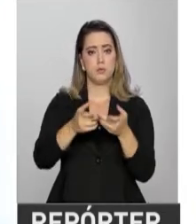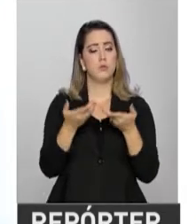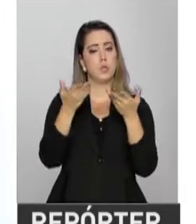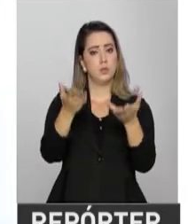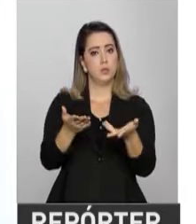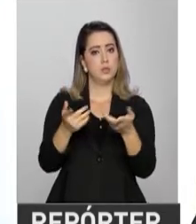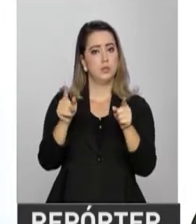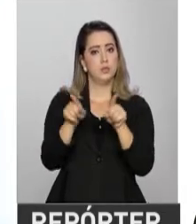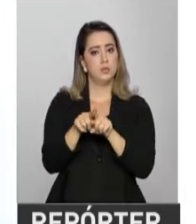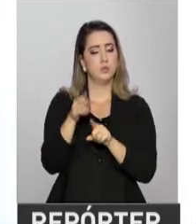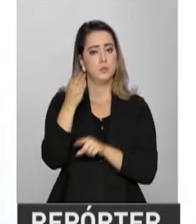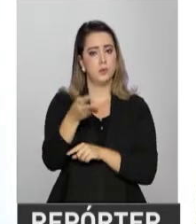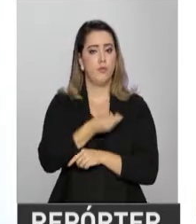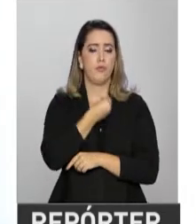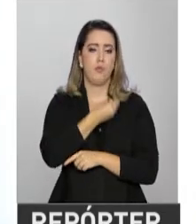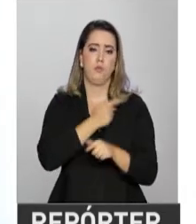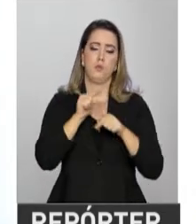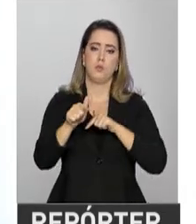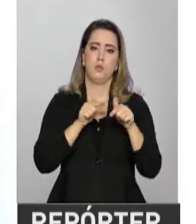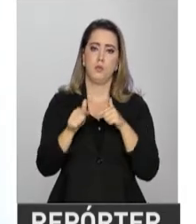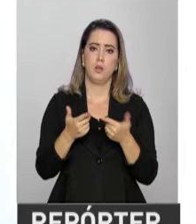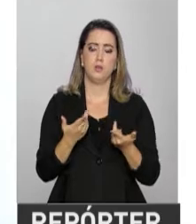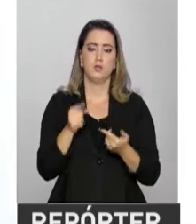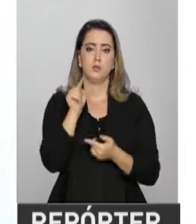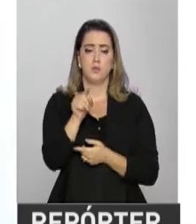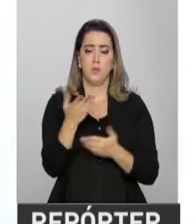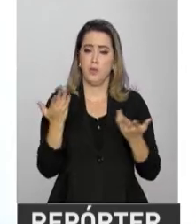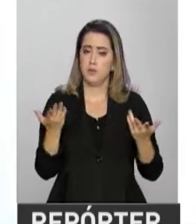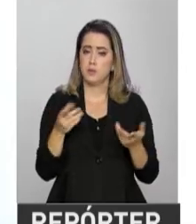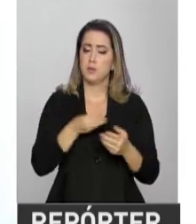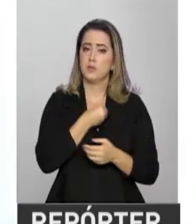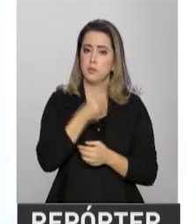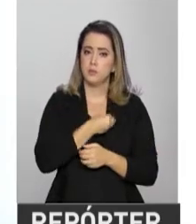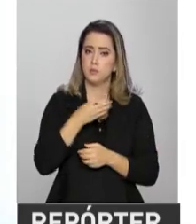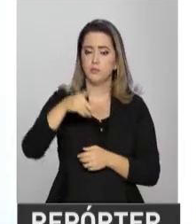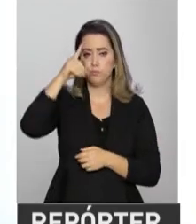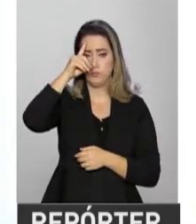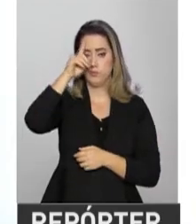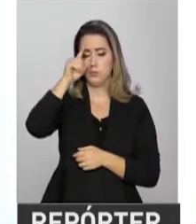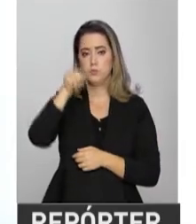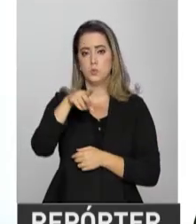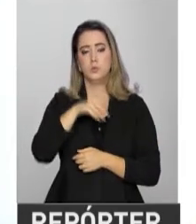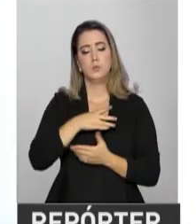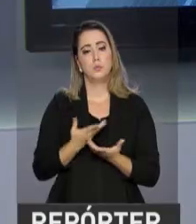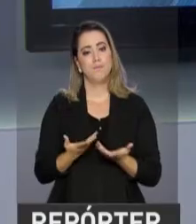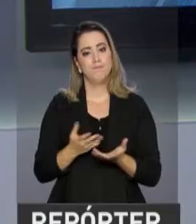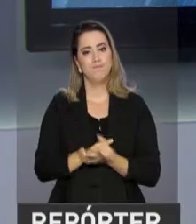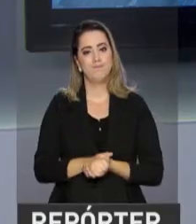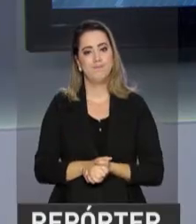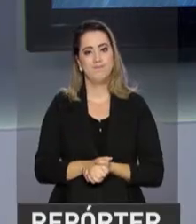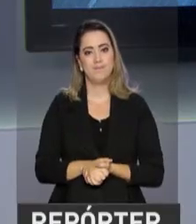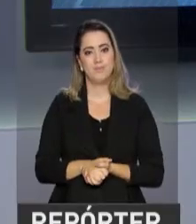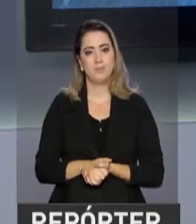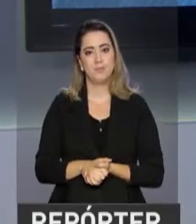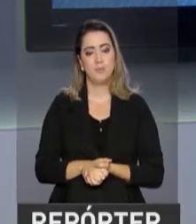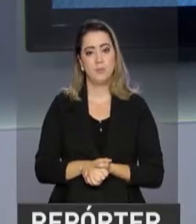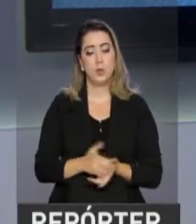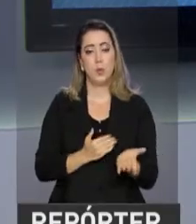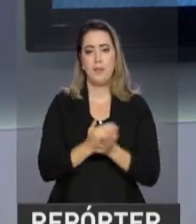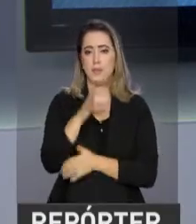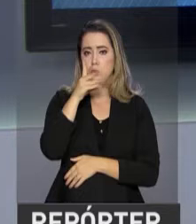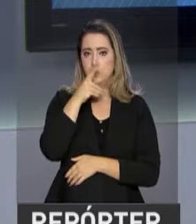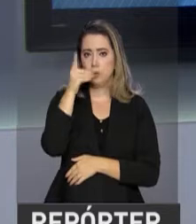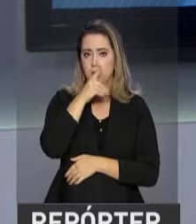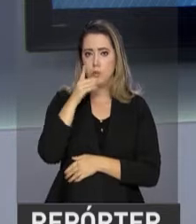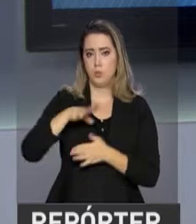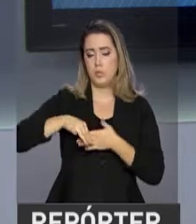que é vive do trabalho você que vive do cotidiano você que vive do dia a dia a partir deste domingo